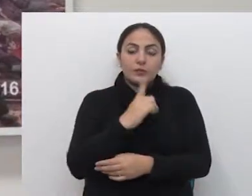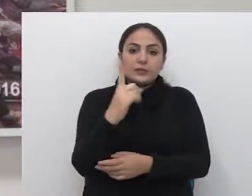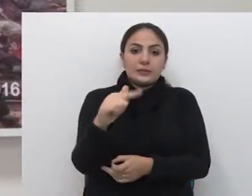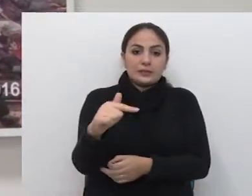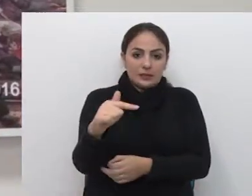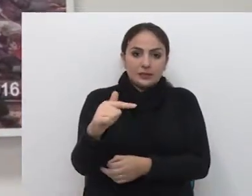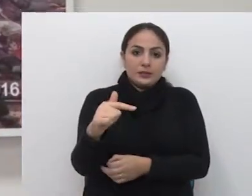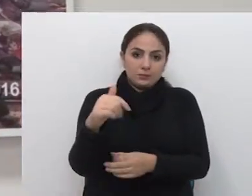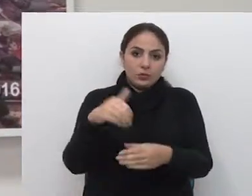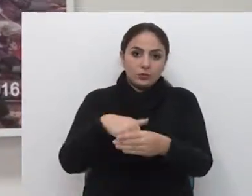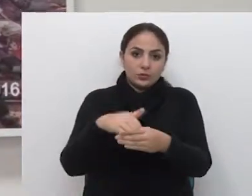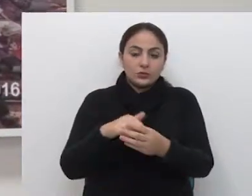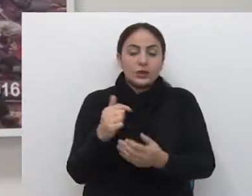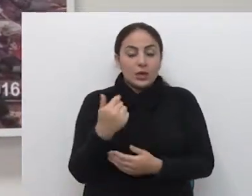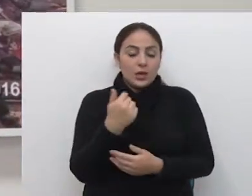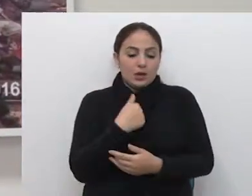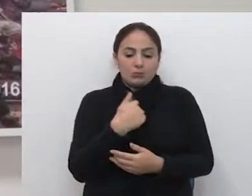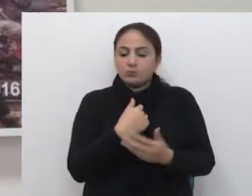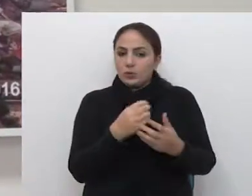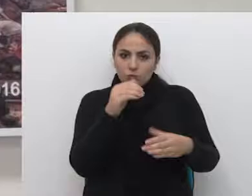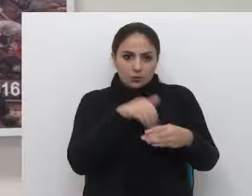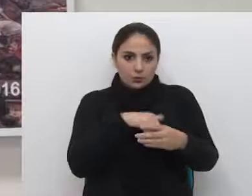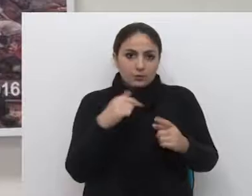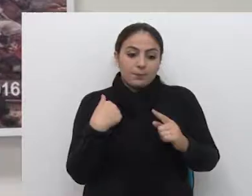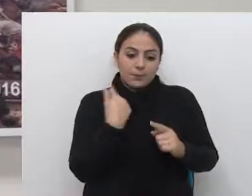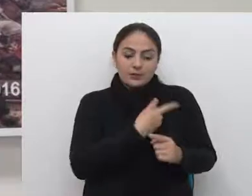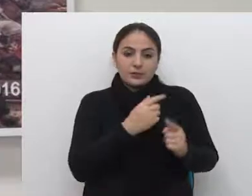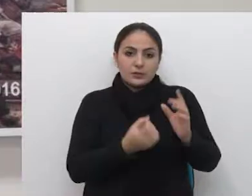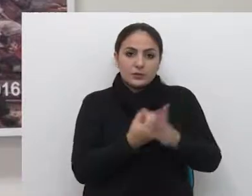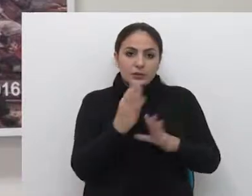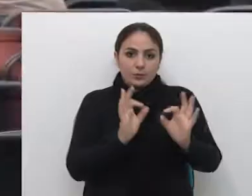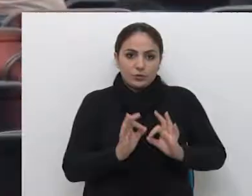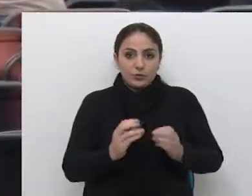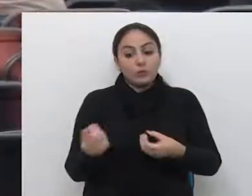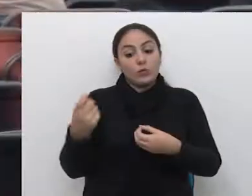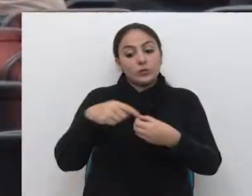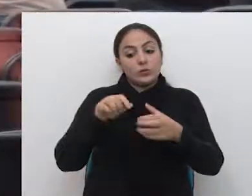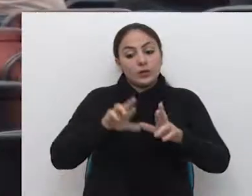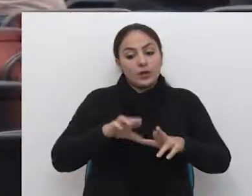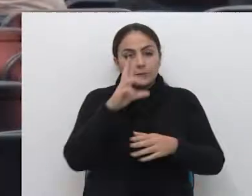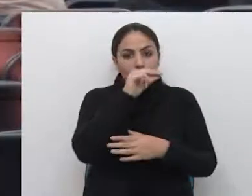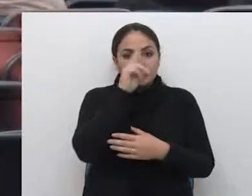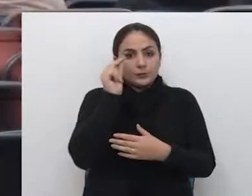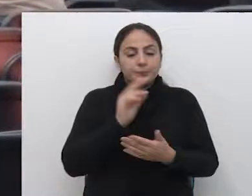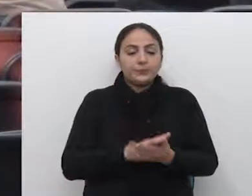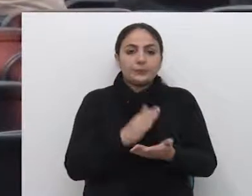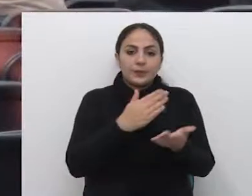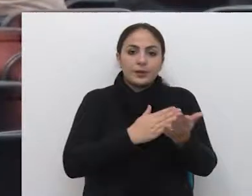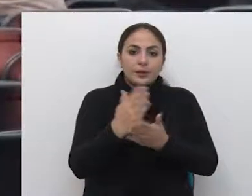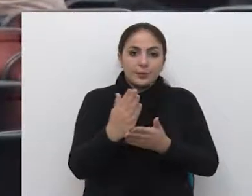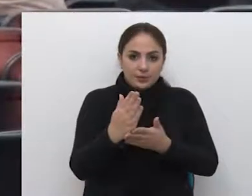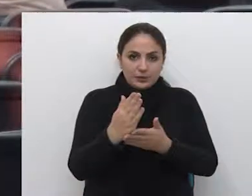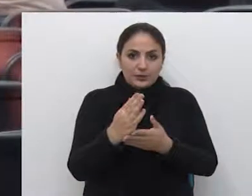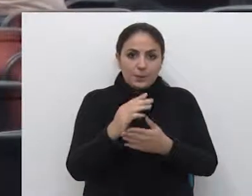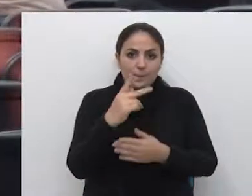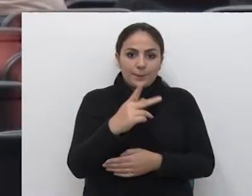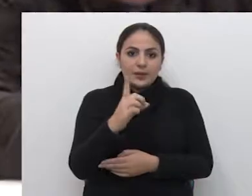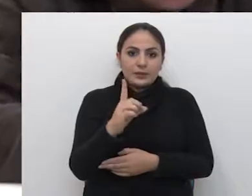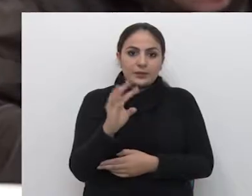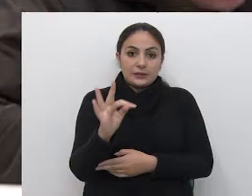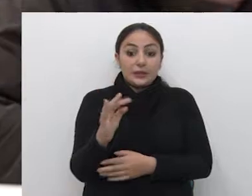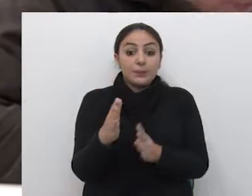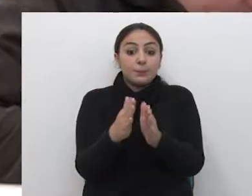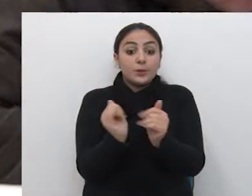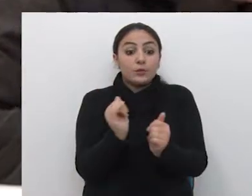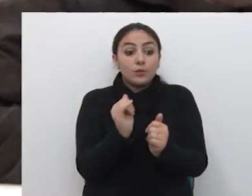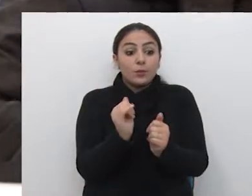vota, eu não votei, mas sou o autor do projeto, devolvendo então esta área ao município. Inicialmente, a bancada do PDT